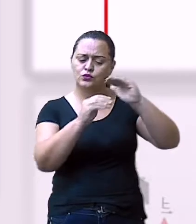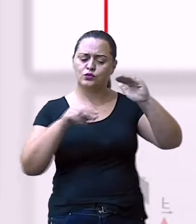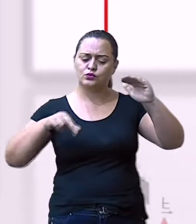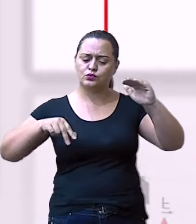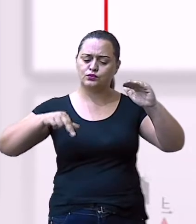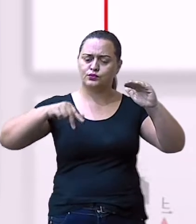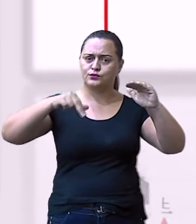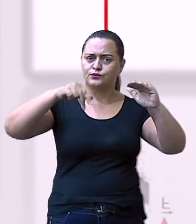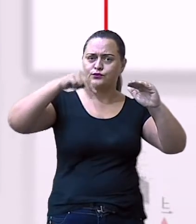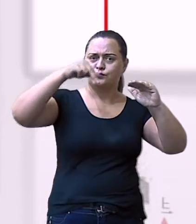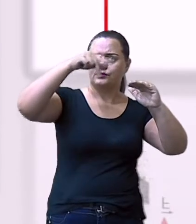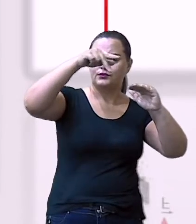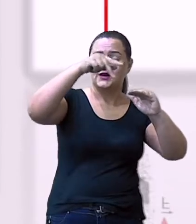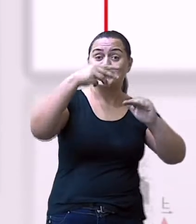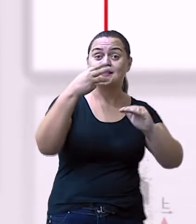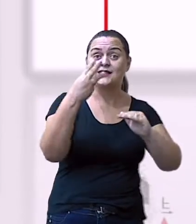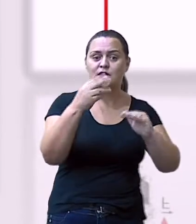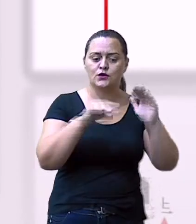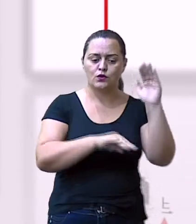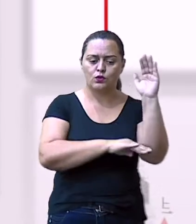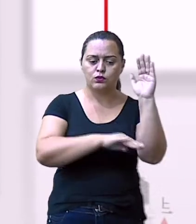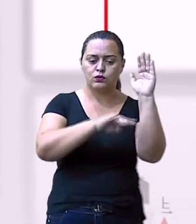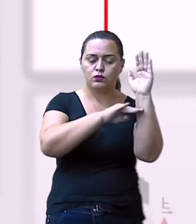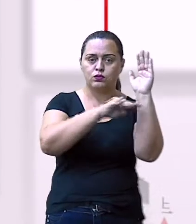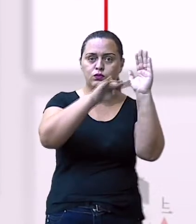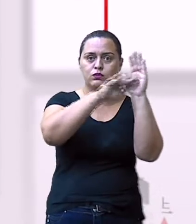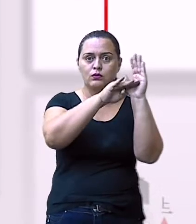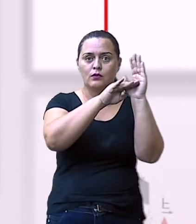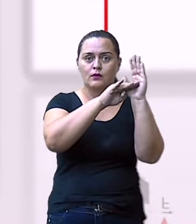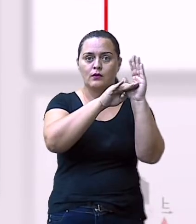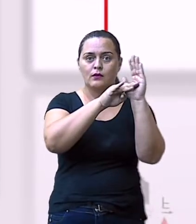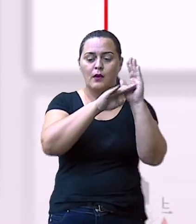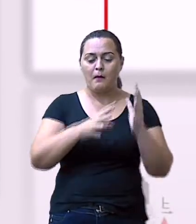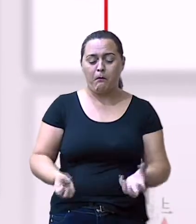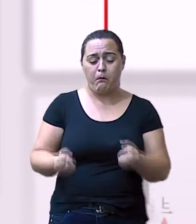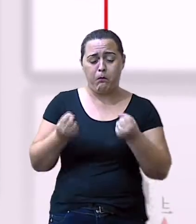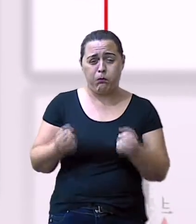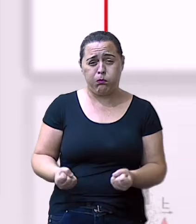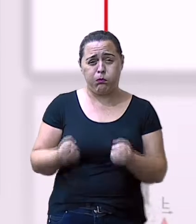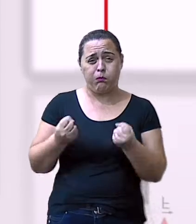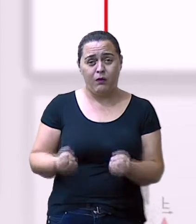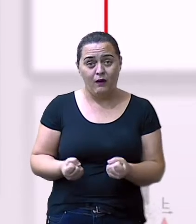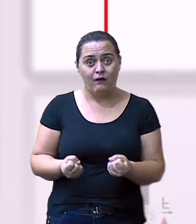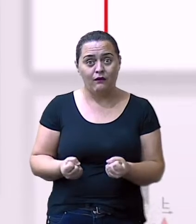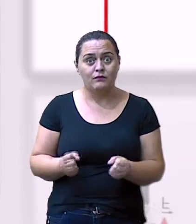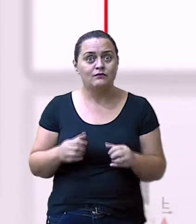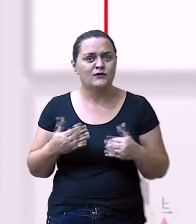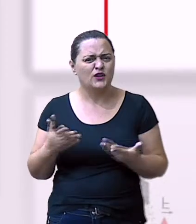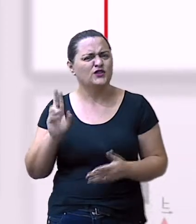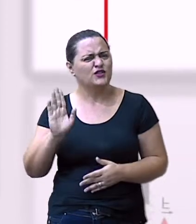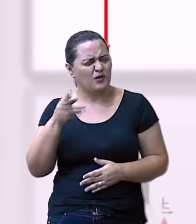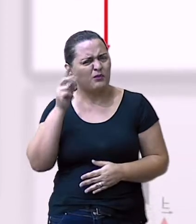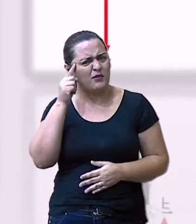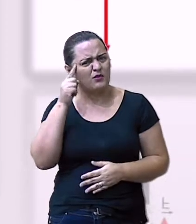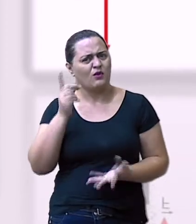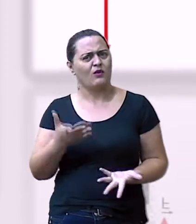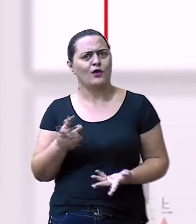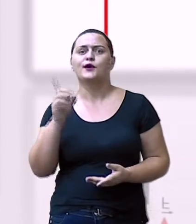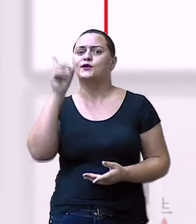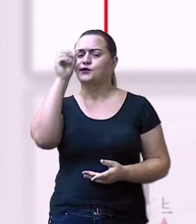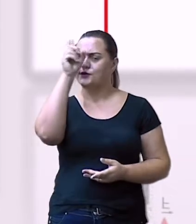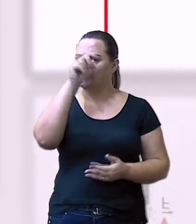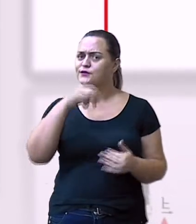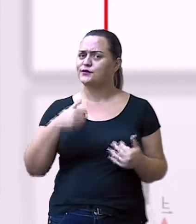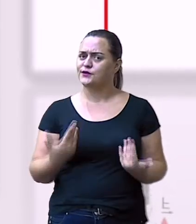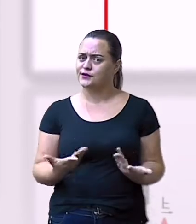3 andares carregando um peso? Mas ele também vai poder suspender este objeto